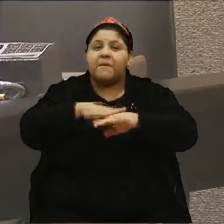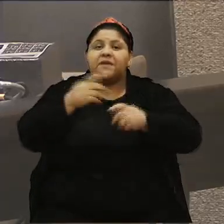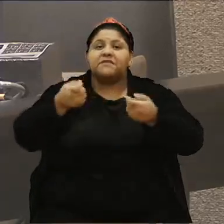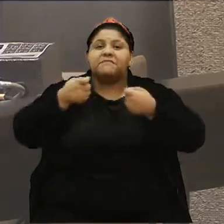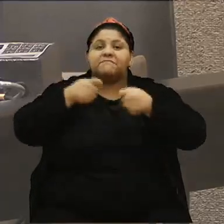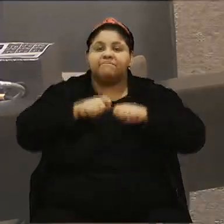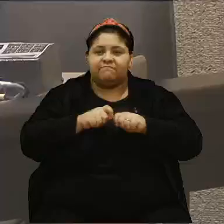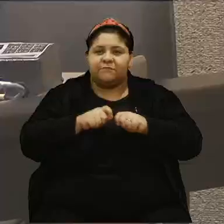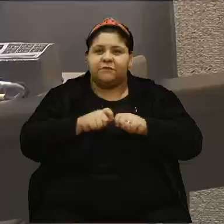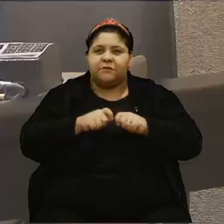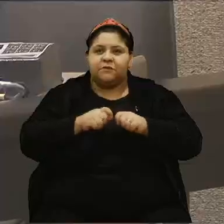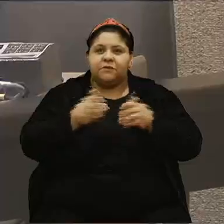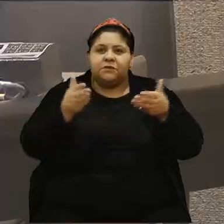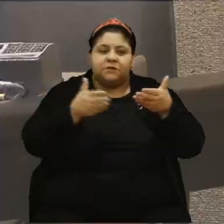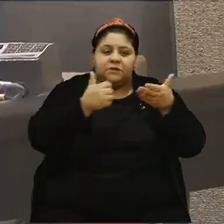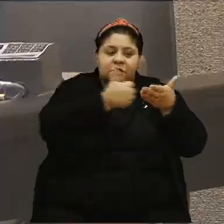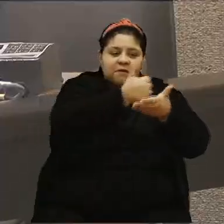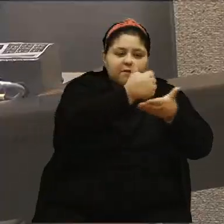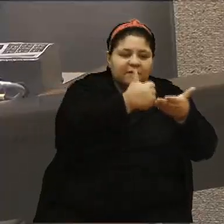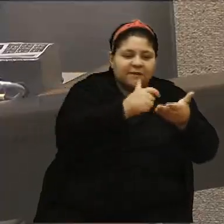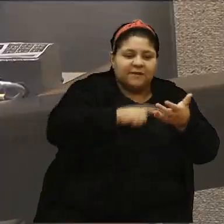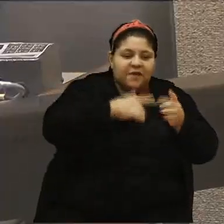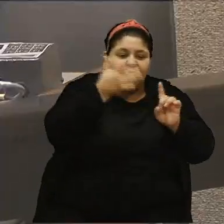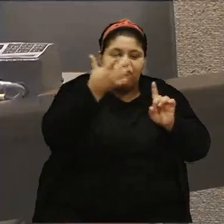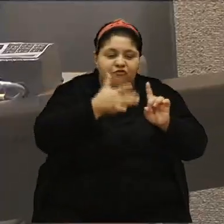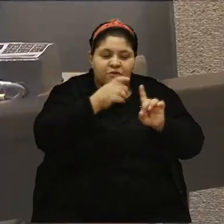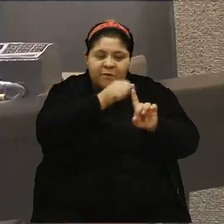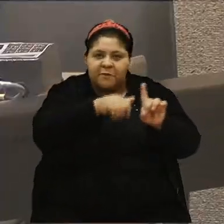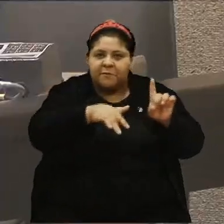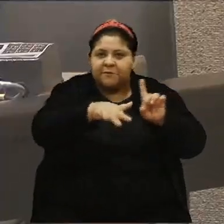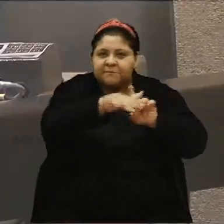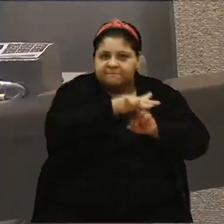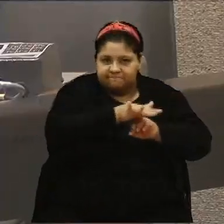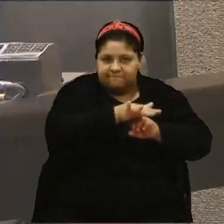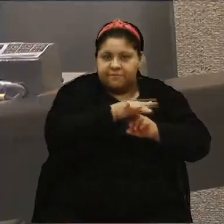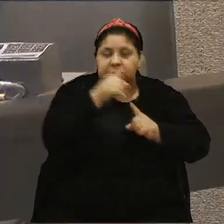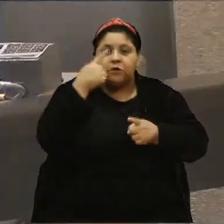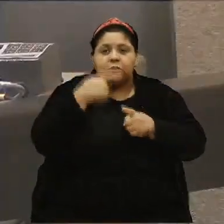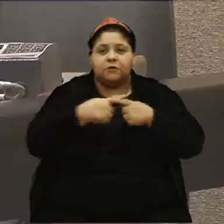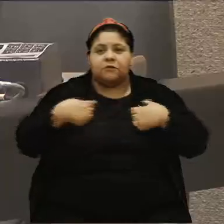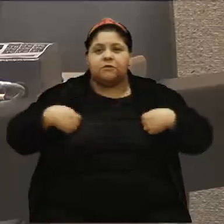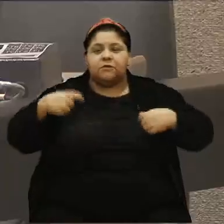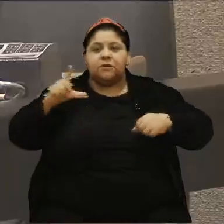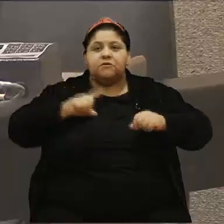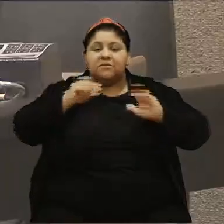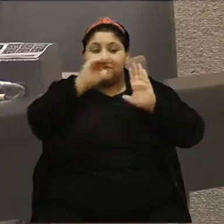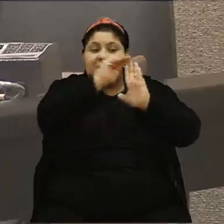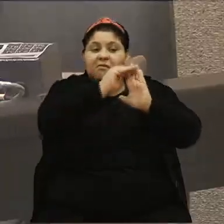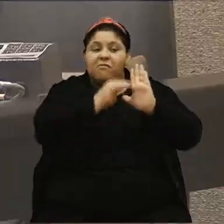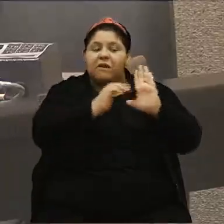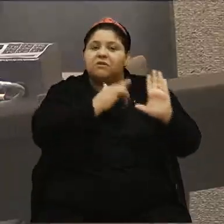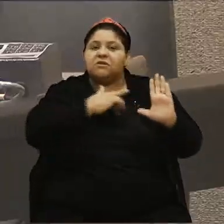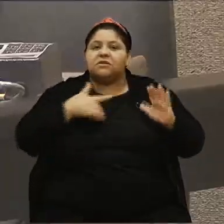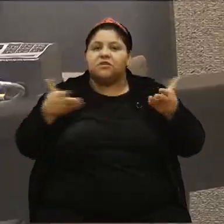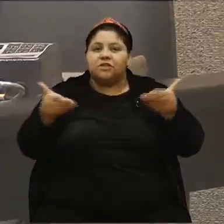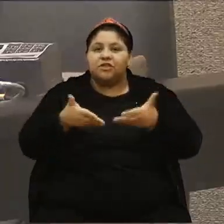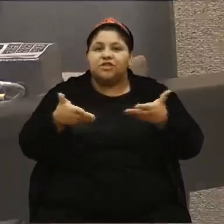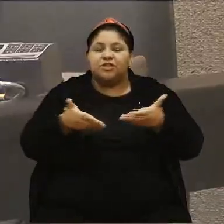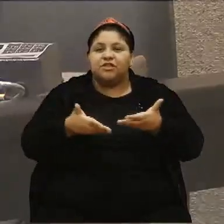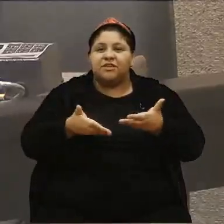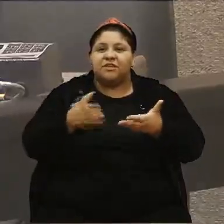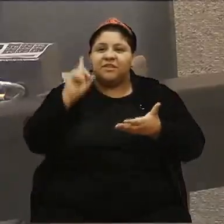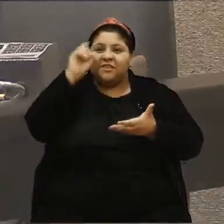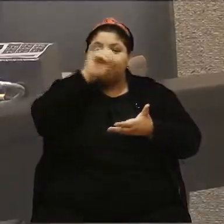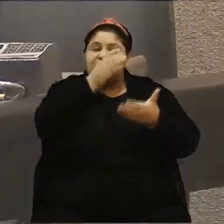de quem está lá na base, na vulnerabilidade social muitas vezes. Porque mesmo quem tem planos de saúde hoje, já é difícil